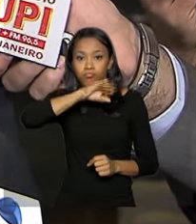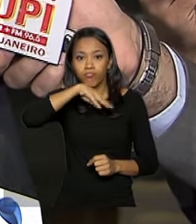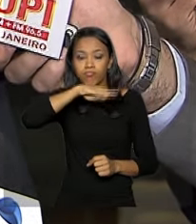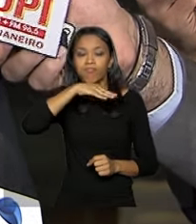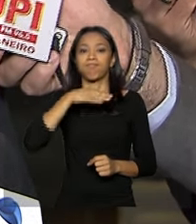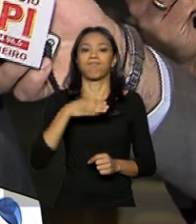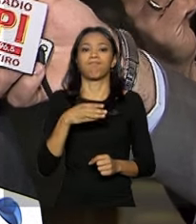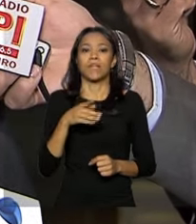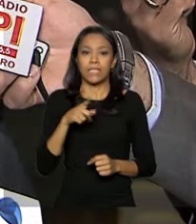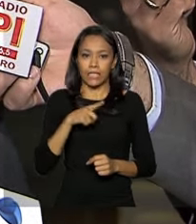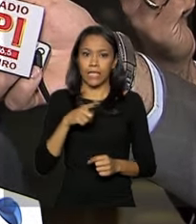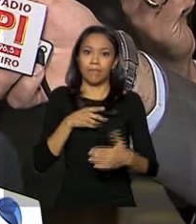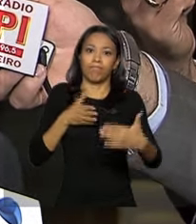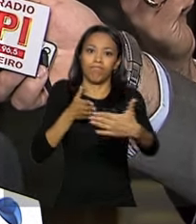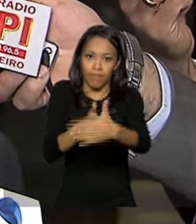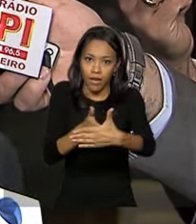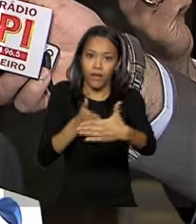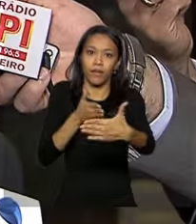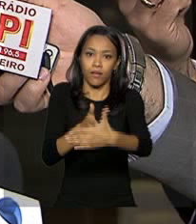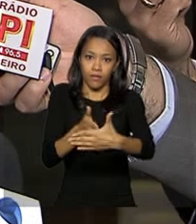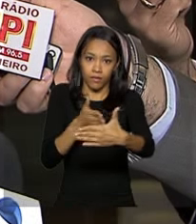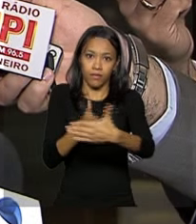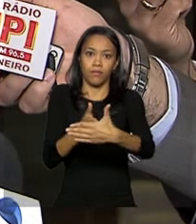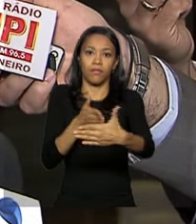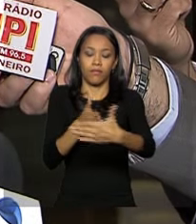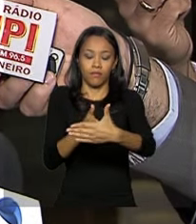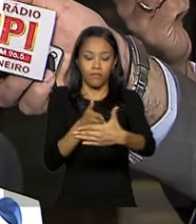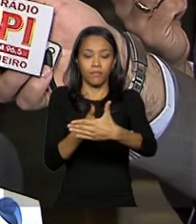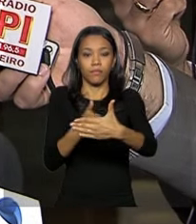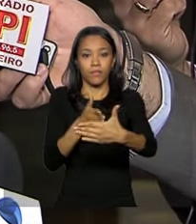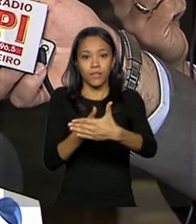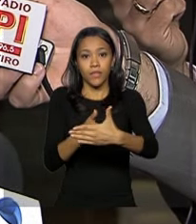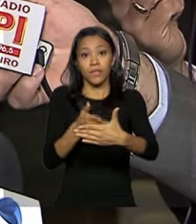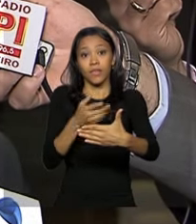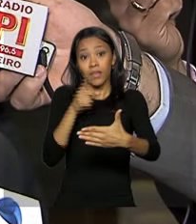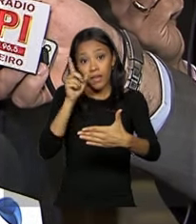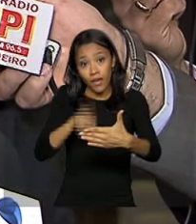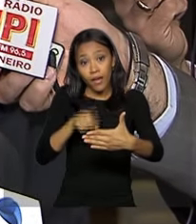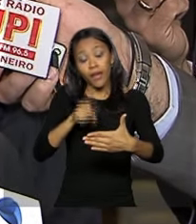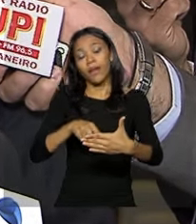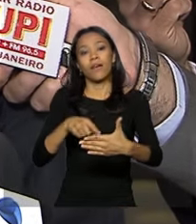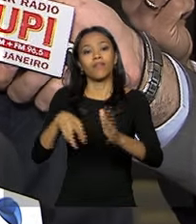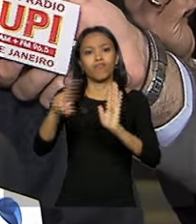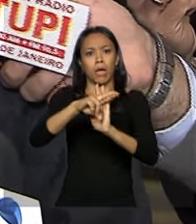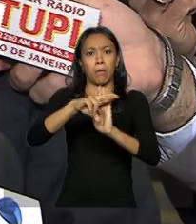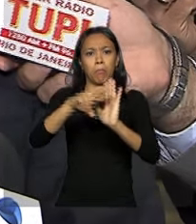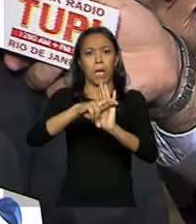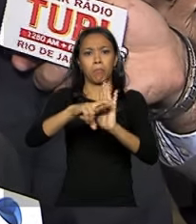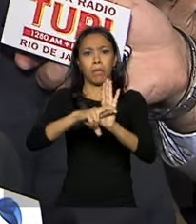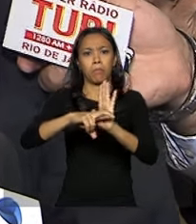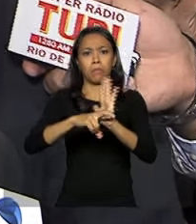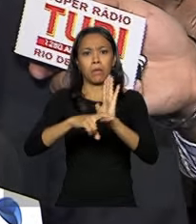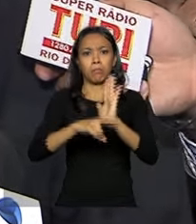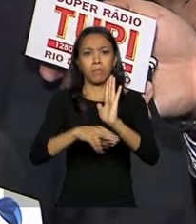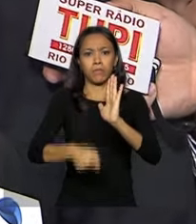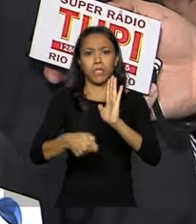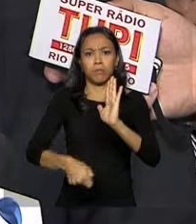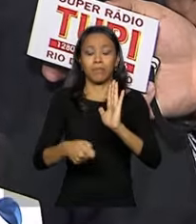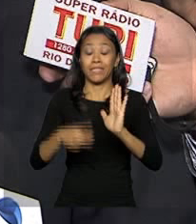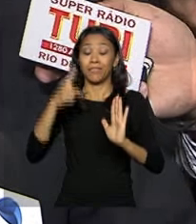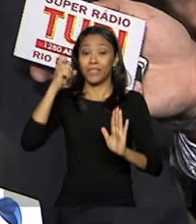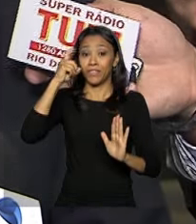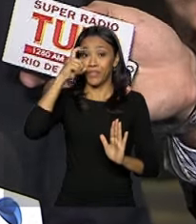não tarifárias, quer dizer, barreiras fitossanitárias que são impostas hoje, dificultando o